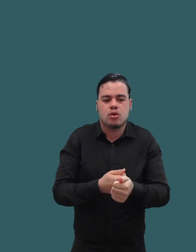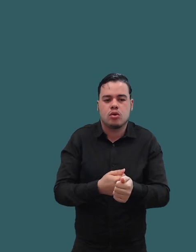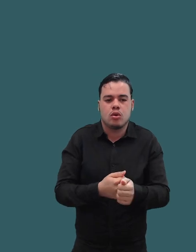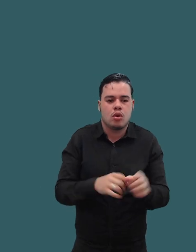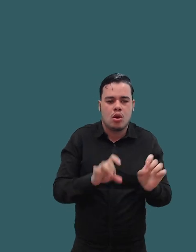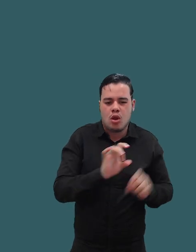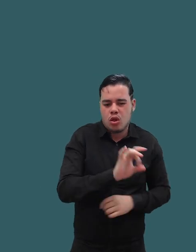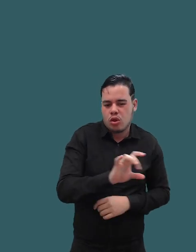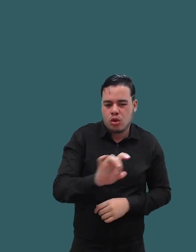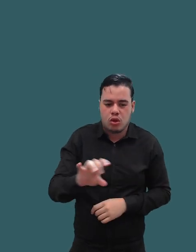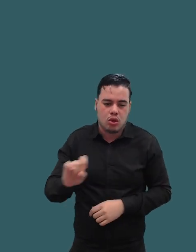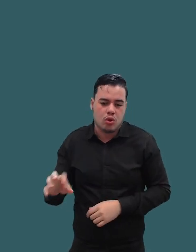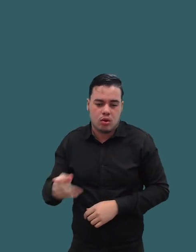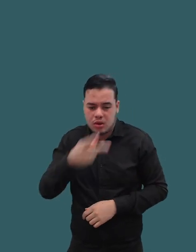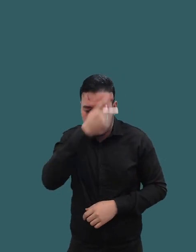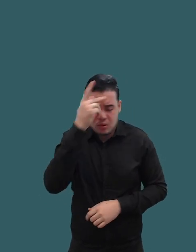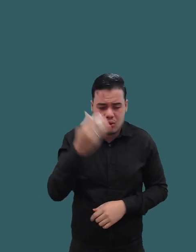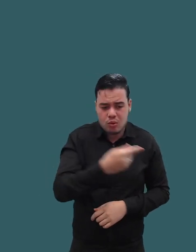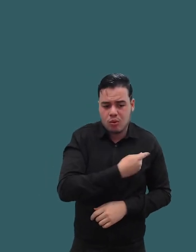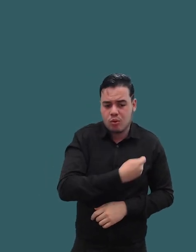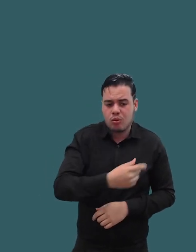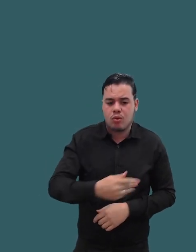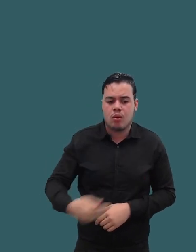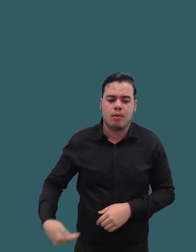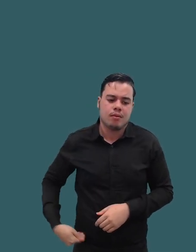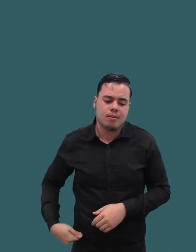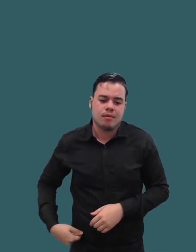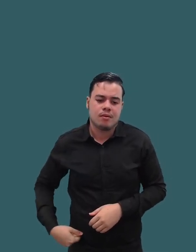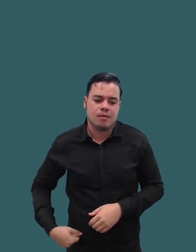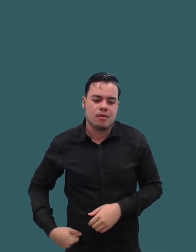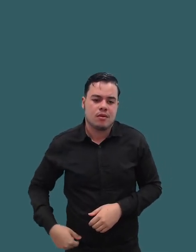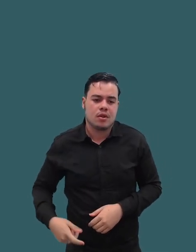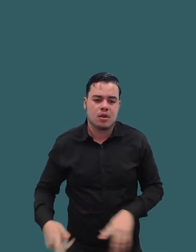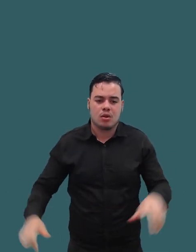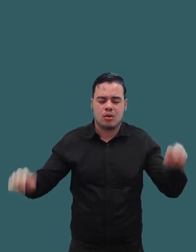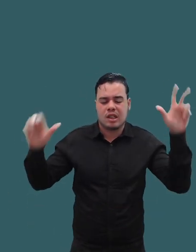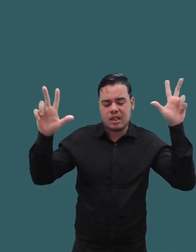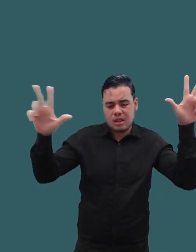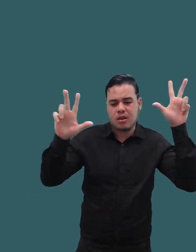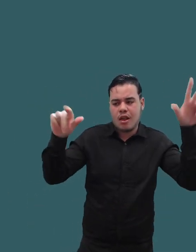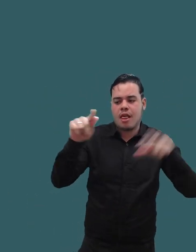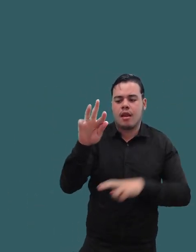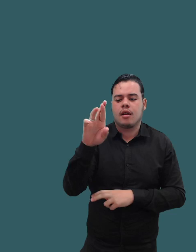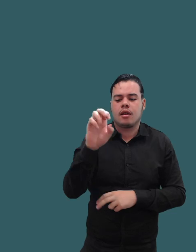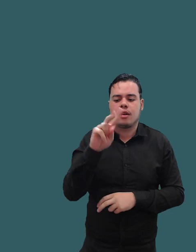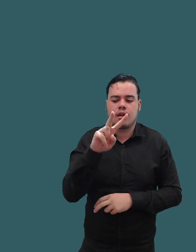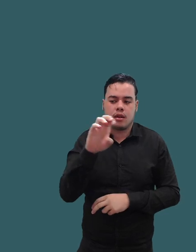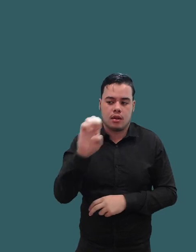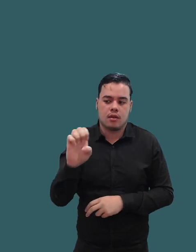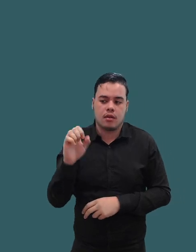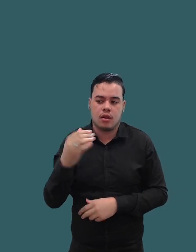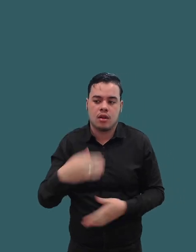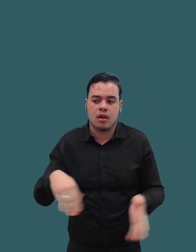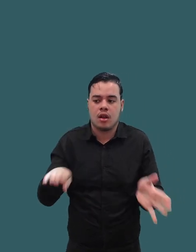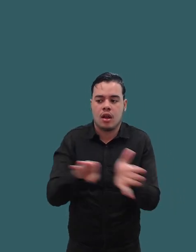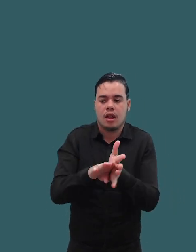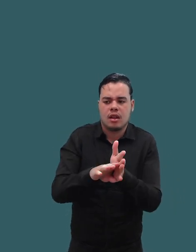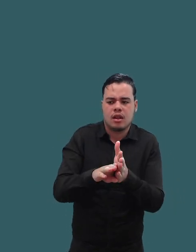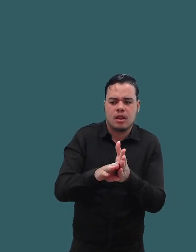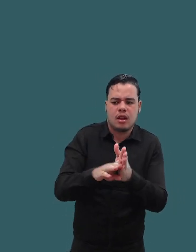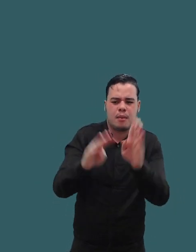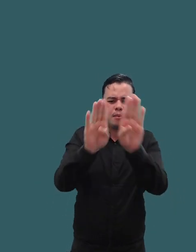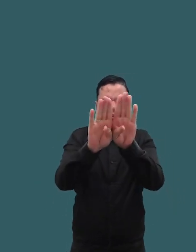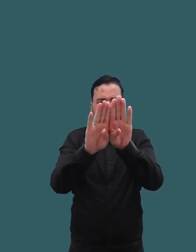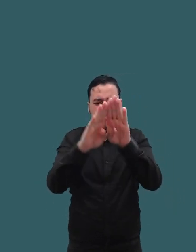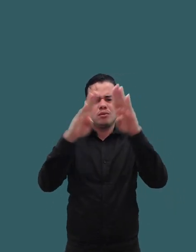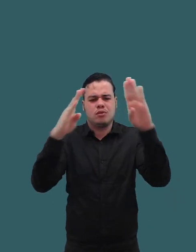outros servidores de outras categorias que estão em estado de greve. Então, a gente vai para a porta do MGI, vai querer